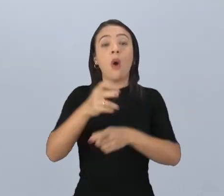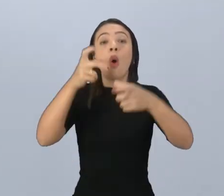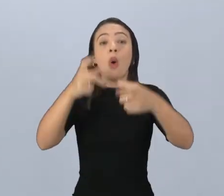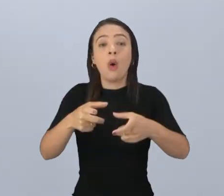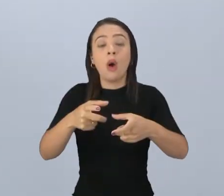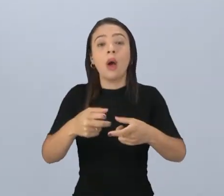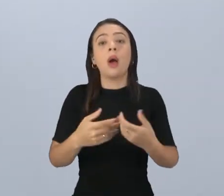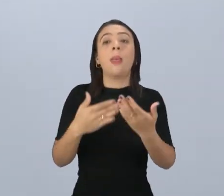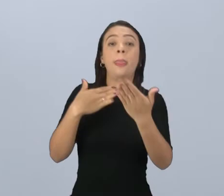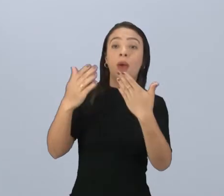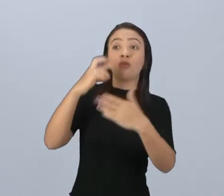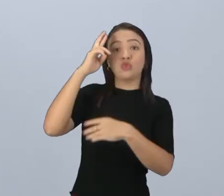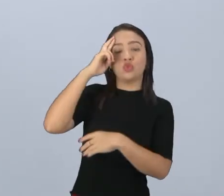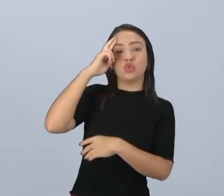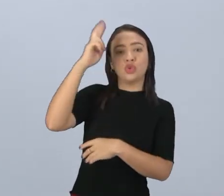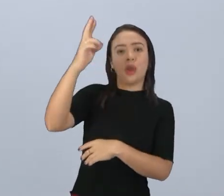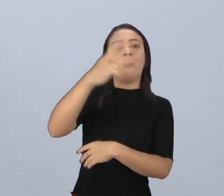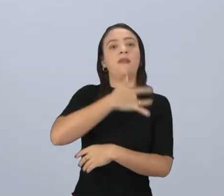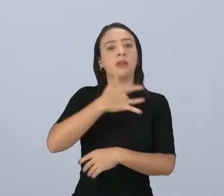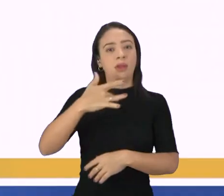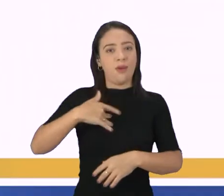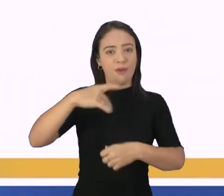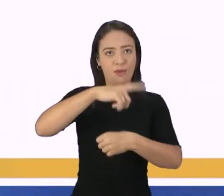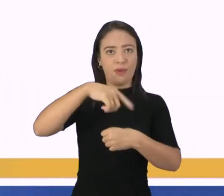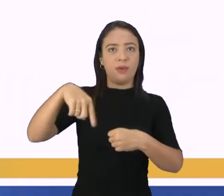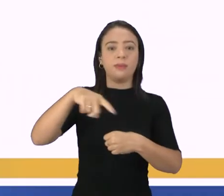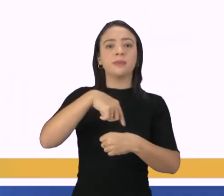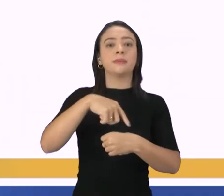de Saúde Municipal. Vejam só.